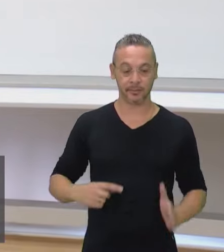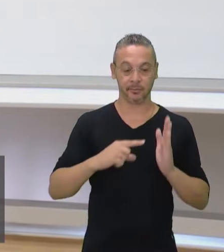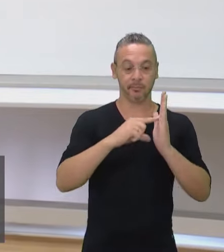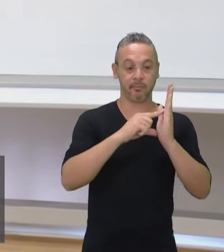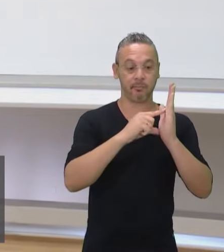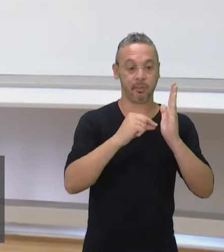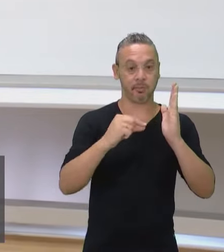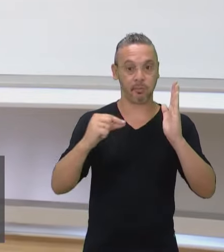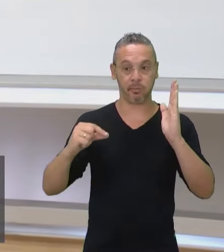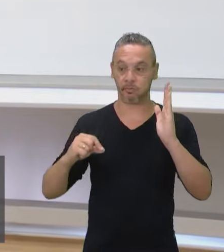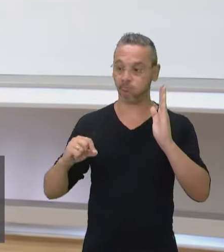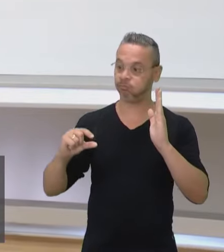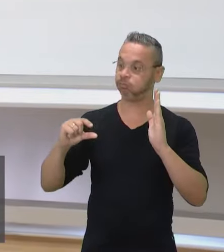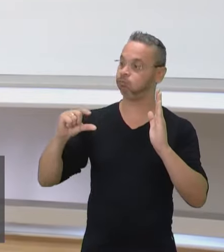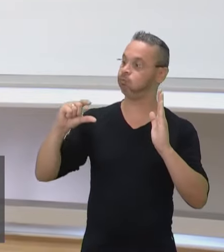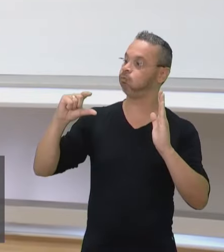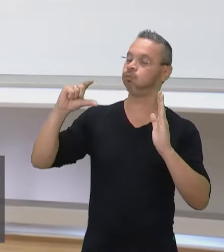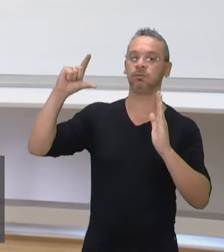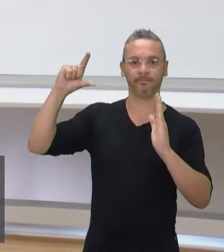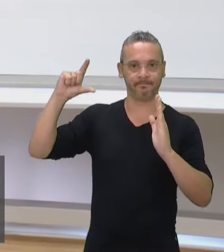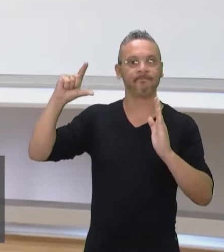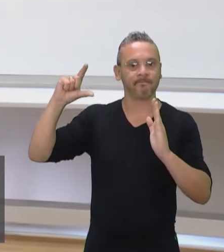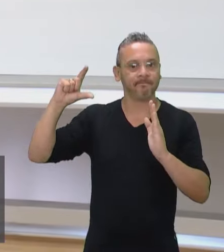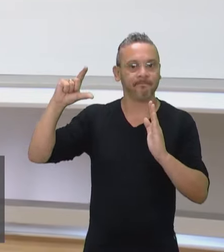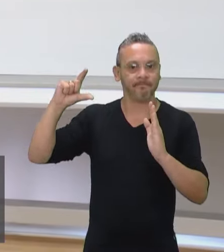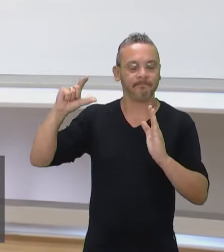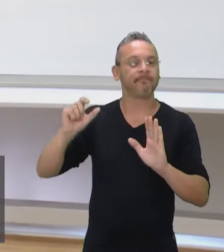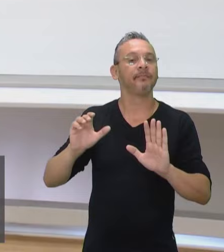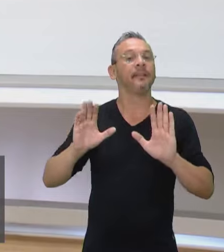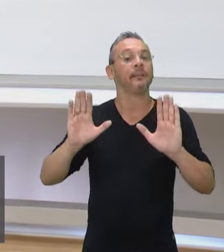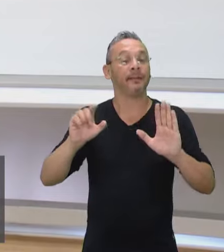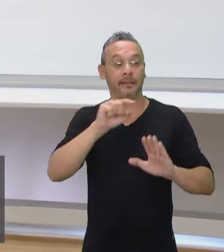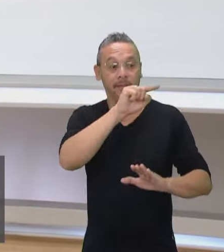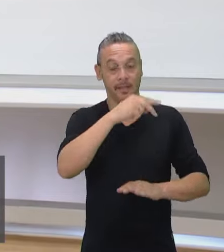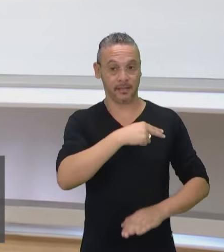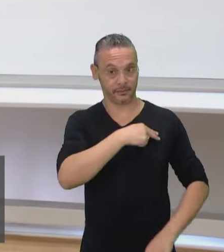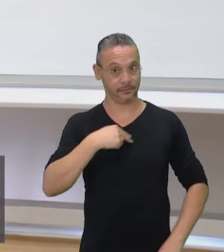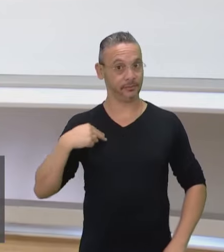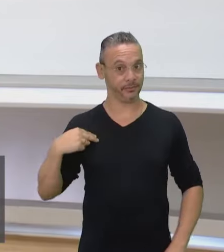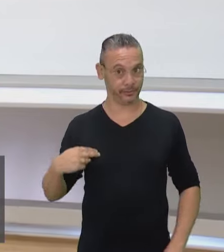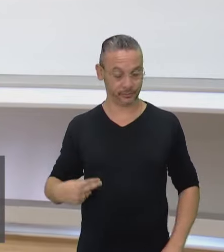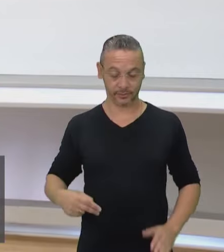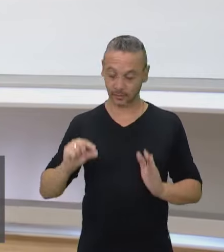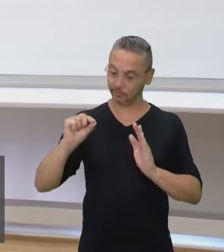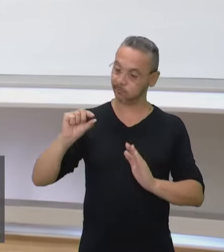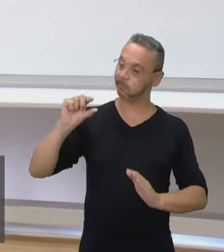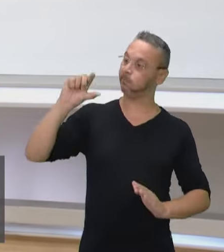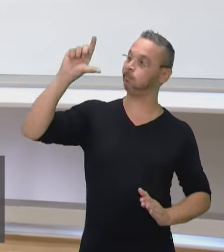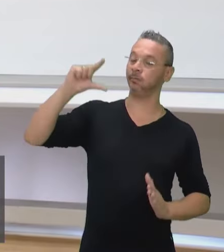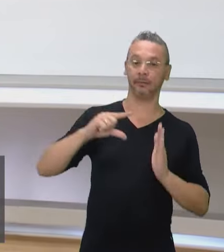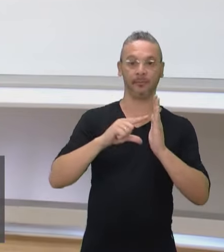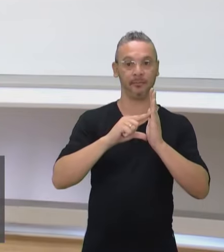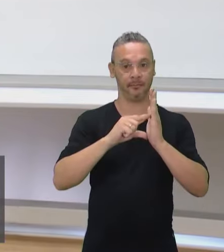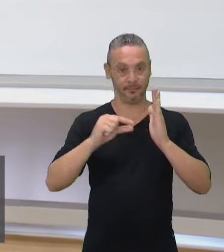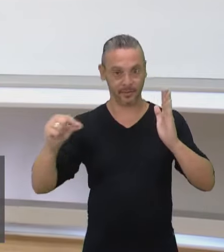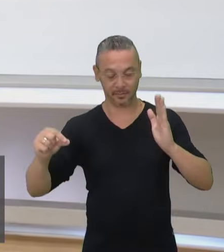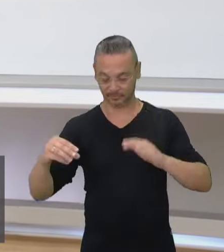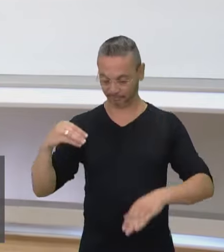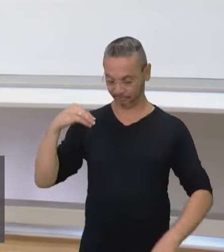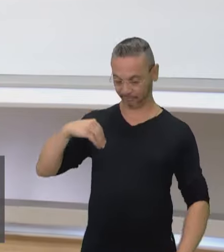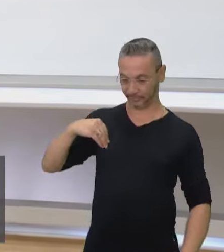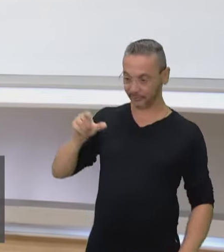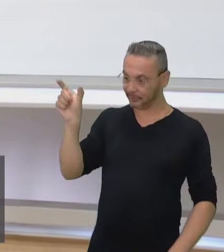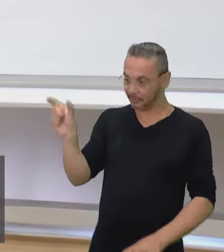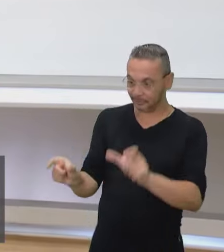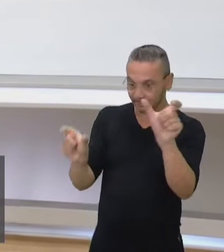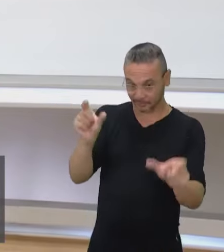altíssimo. No entanto, mesmo com esse PIB altíssimo, ela não tem uma renda per capita muito boa. E por que